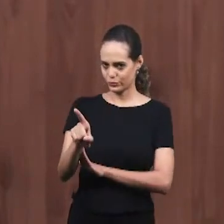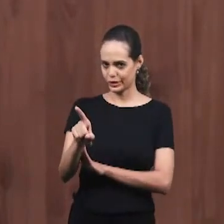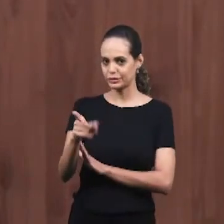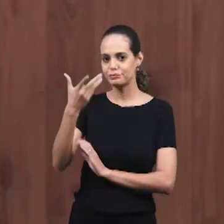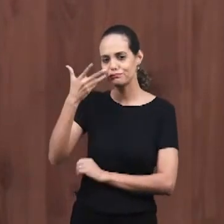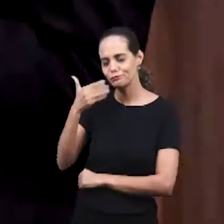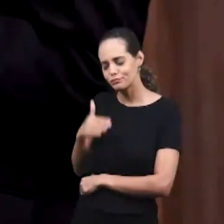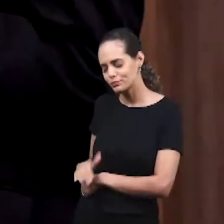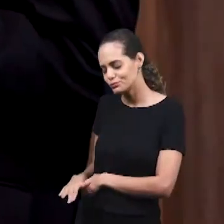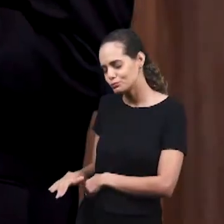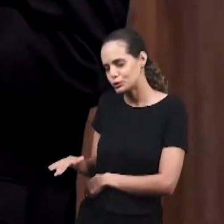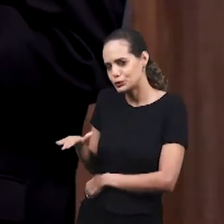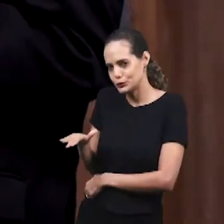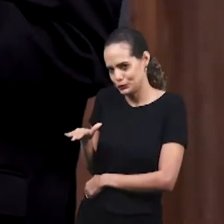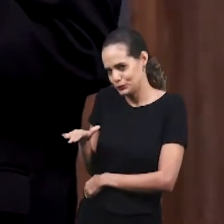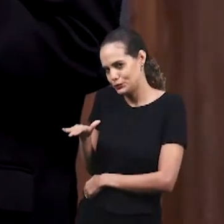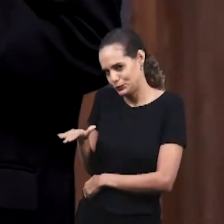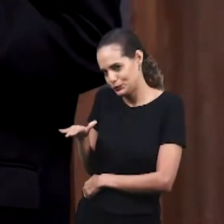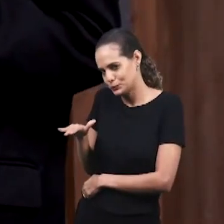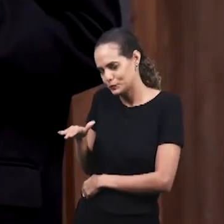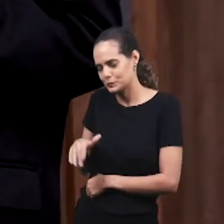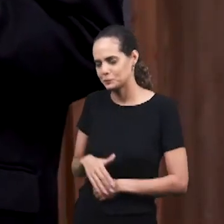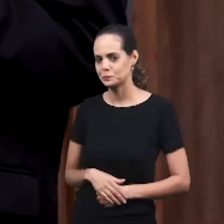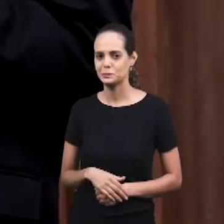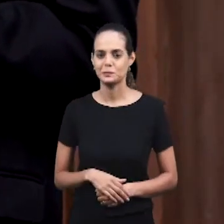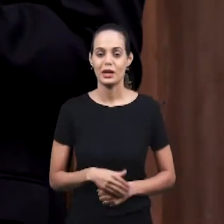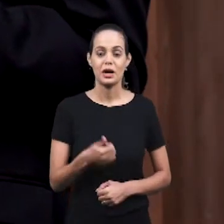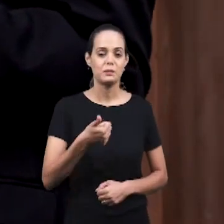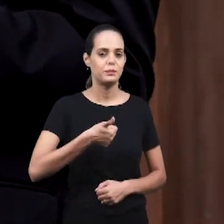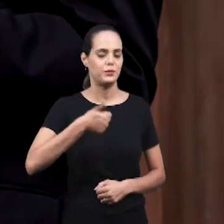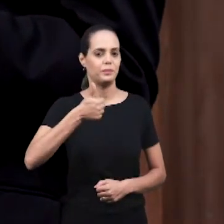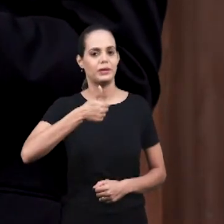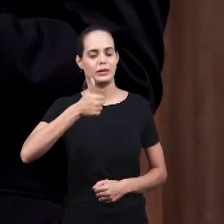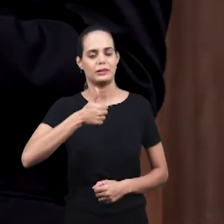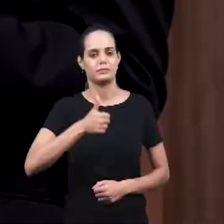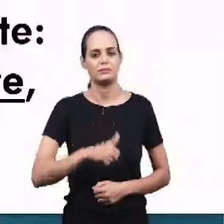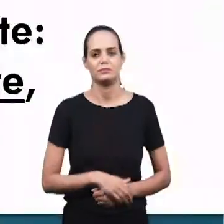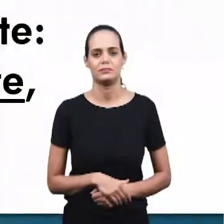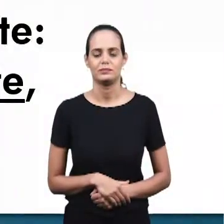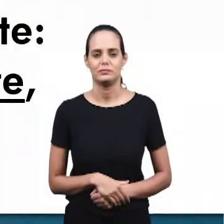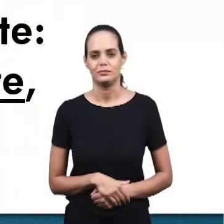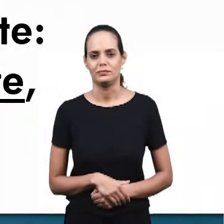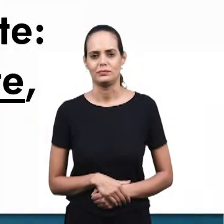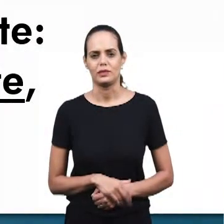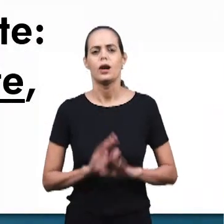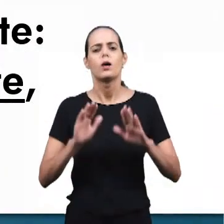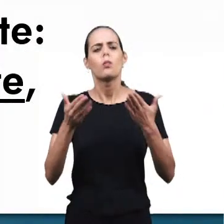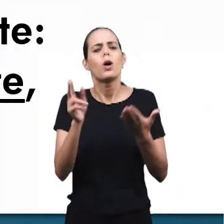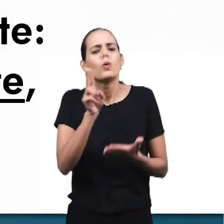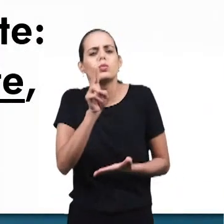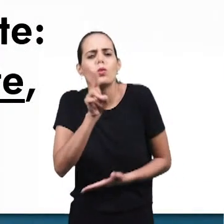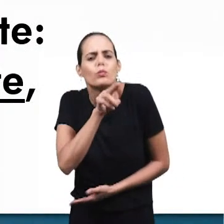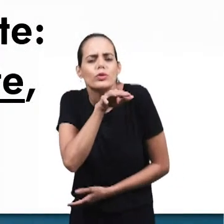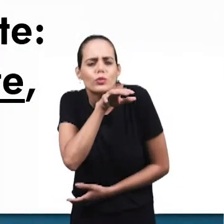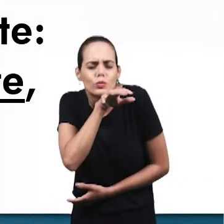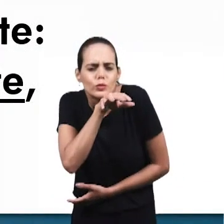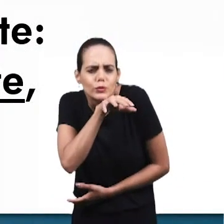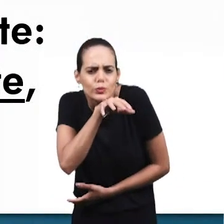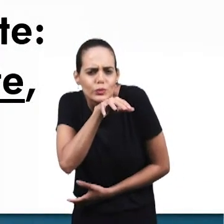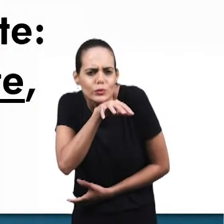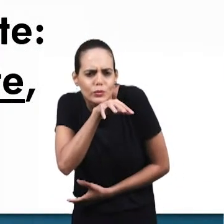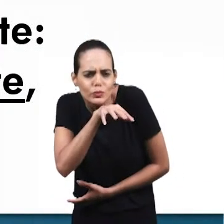aos pequeninos, aos menores da igreja. Então a pergunta é a seguinte, a primeira: como se chamava